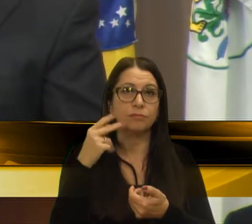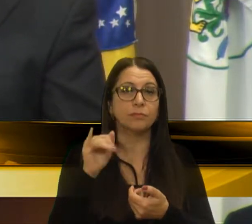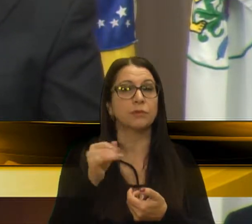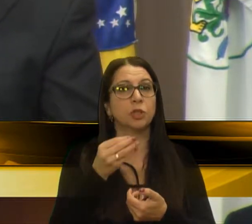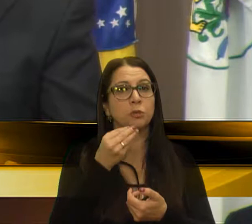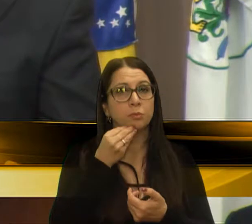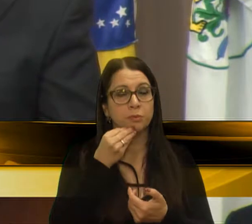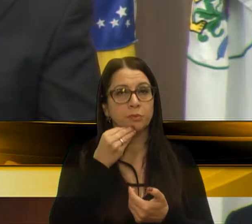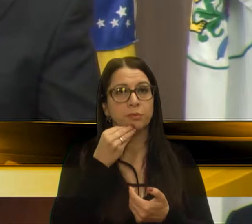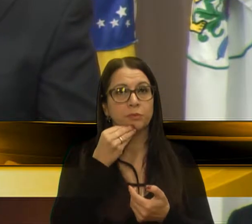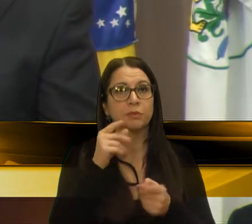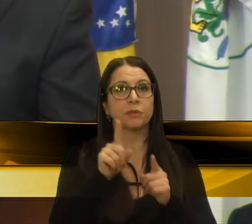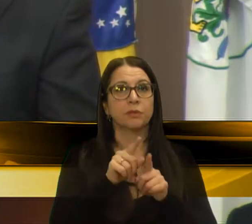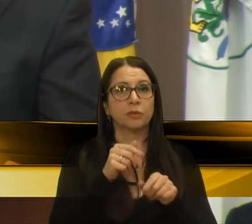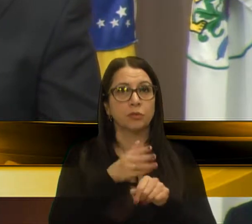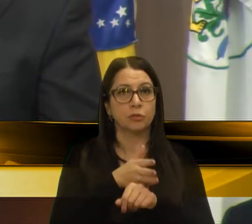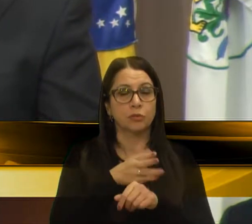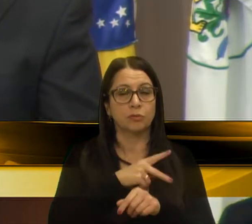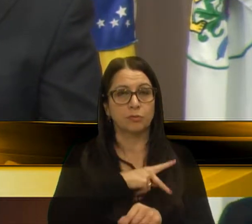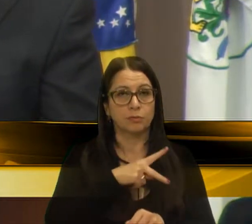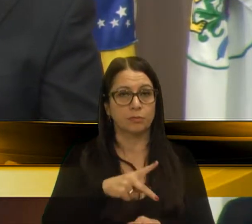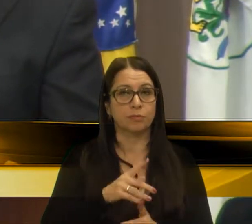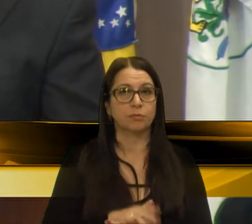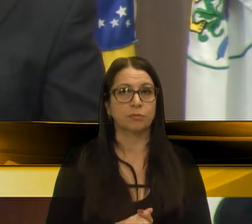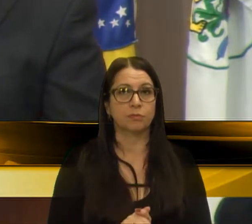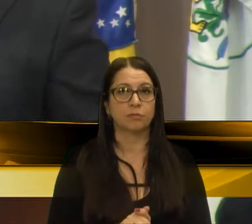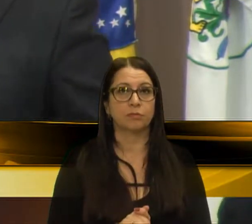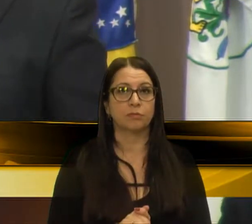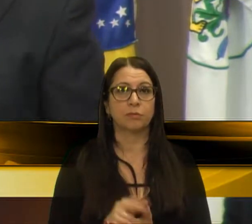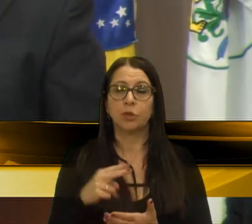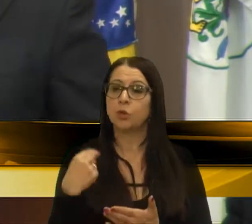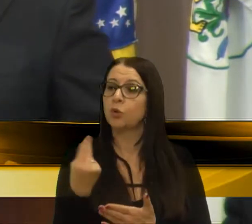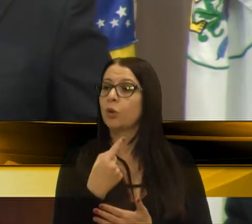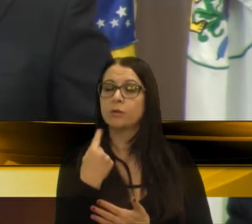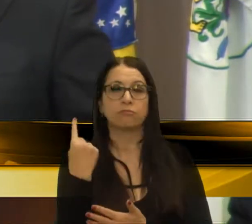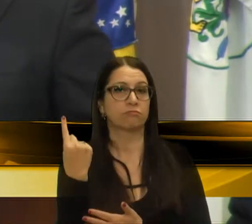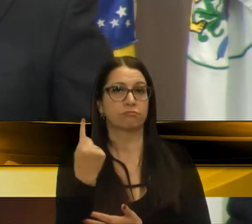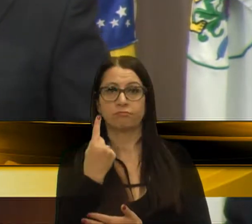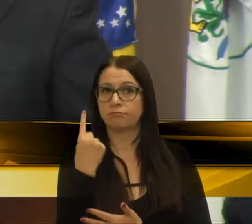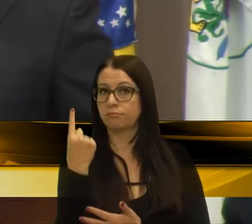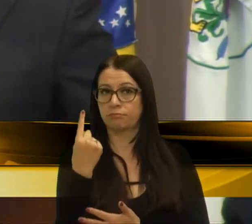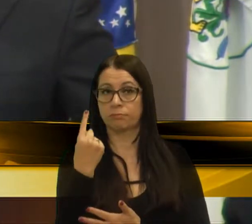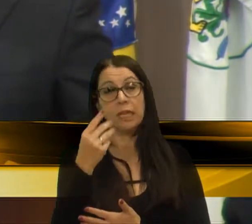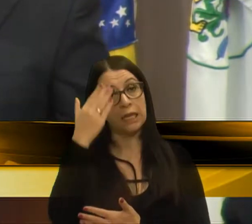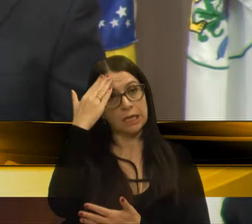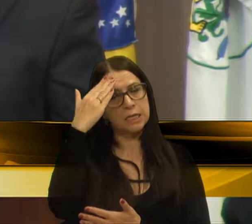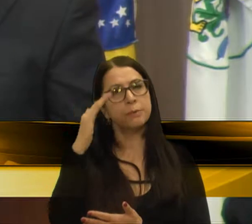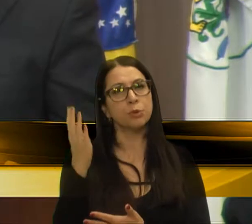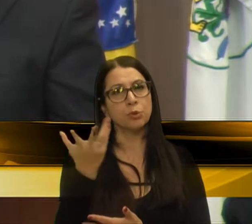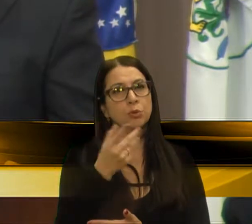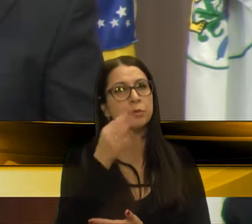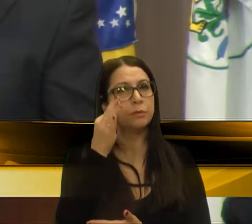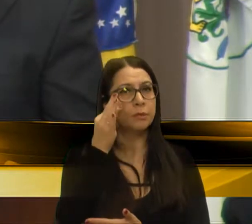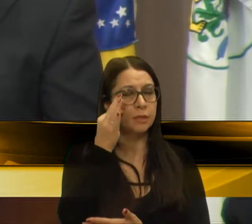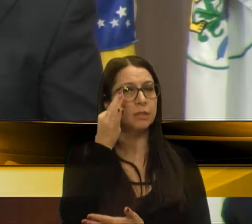oportunizar de estar na presidência, mas nós não somos sozinhos, né? Agradecemos a todos presentes